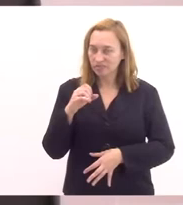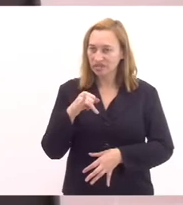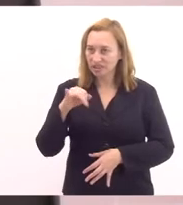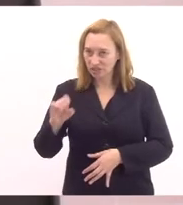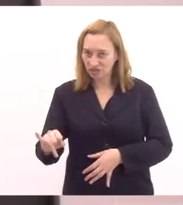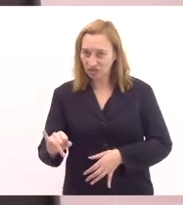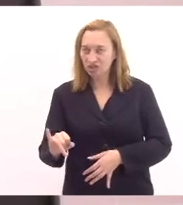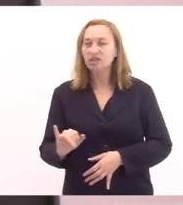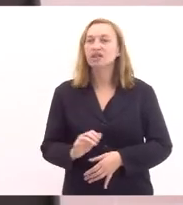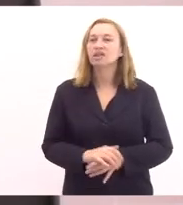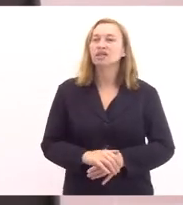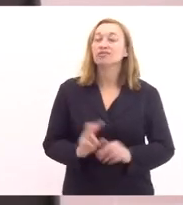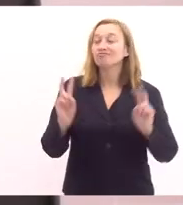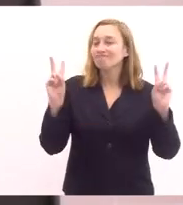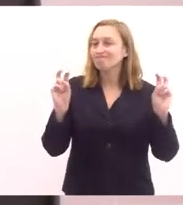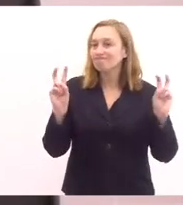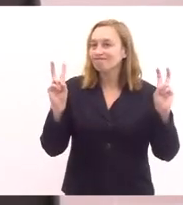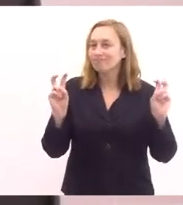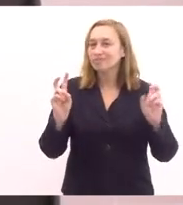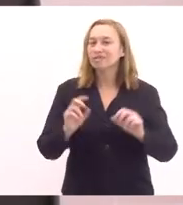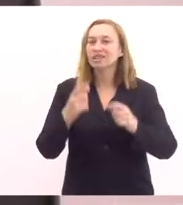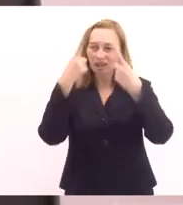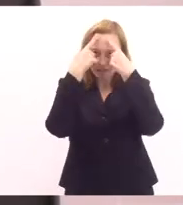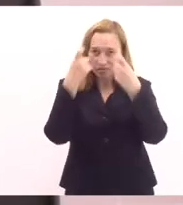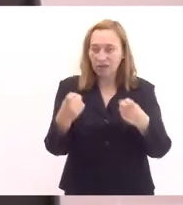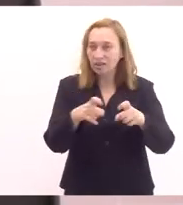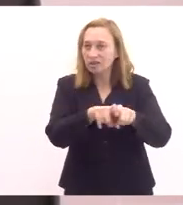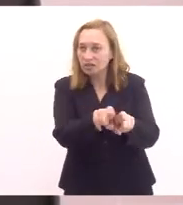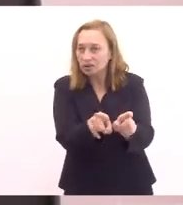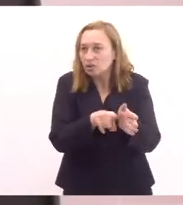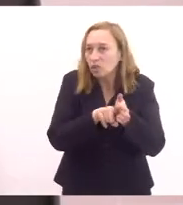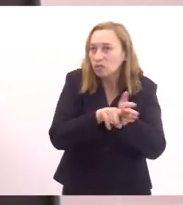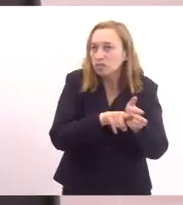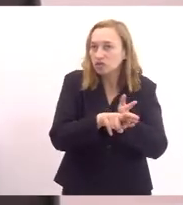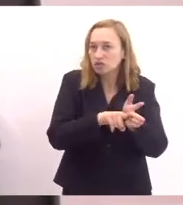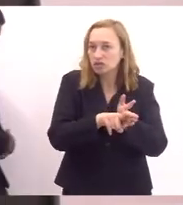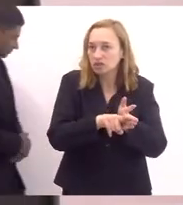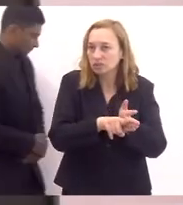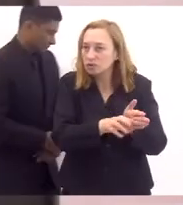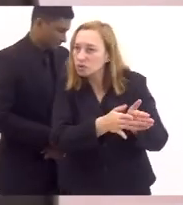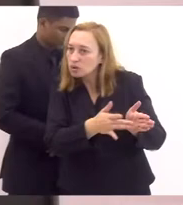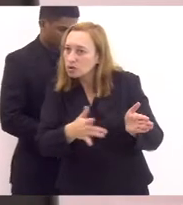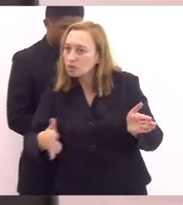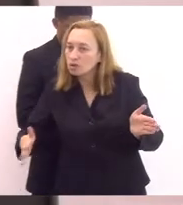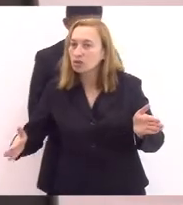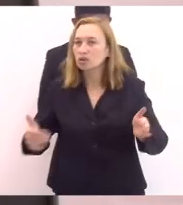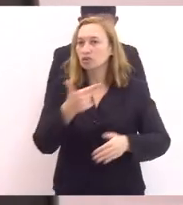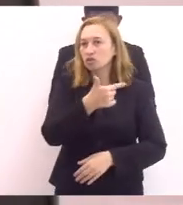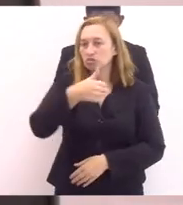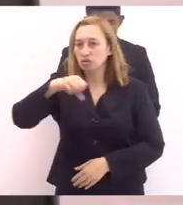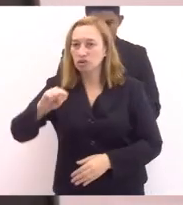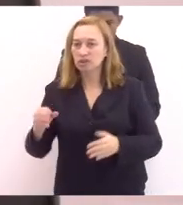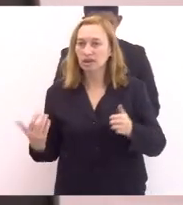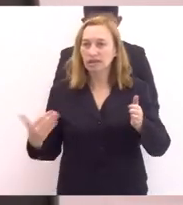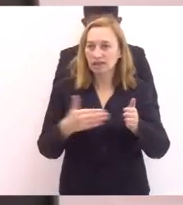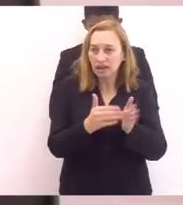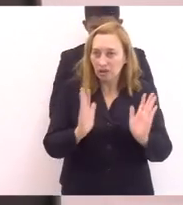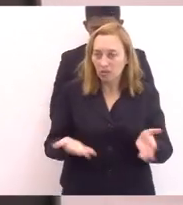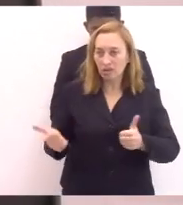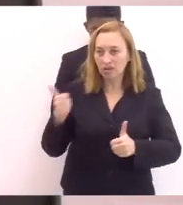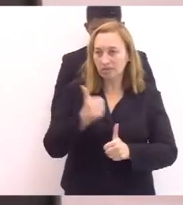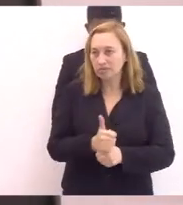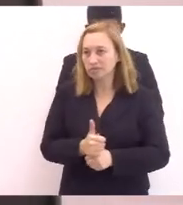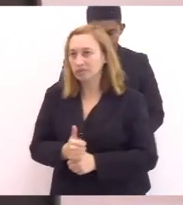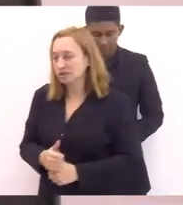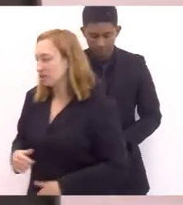cedin essa temática da violência obstétrica vem perpassando de 2018 para cá